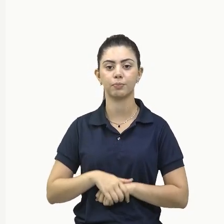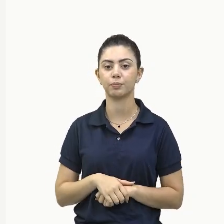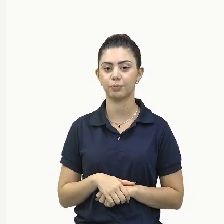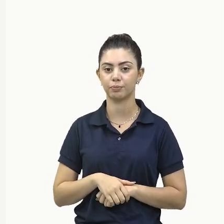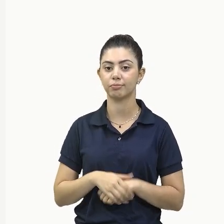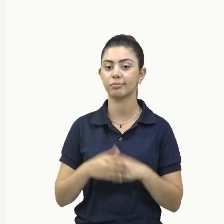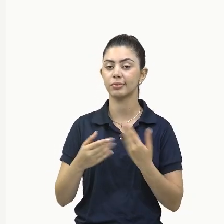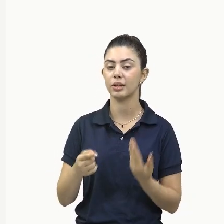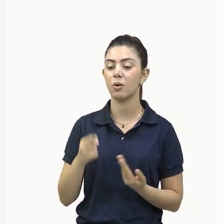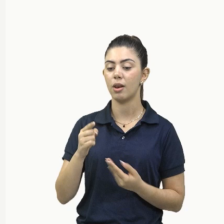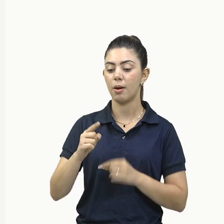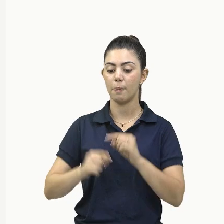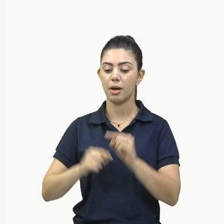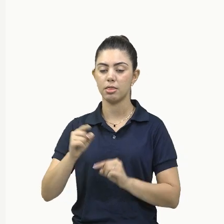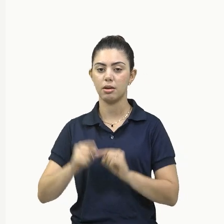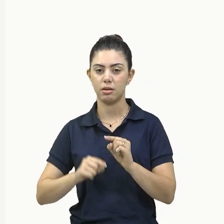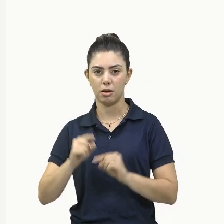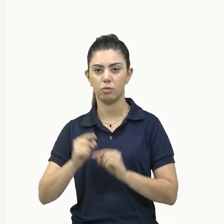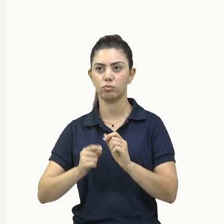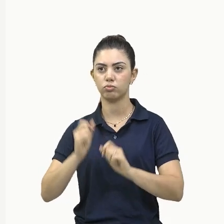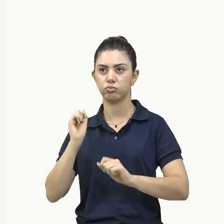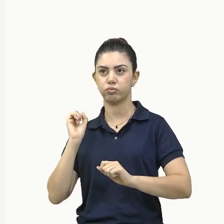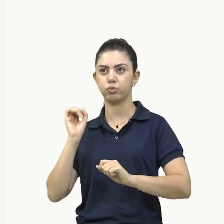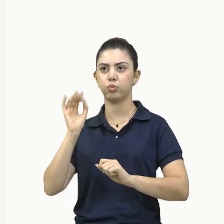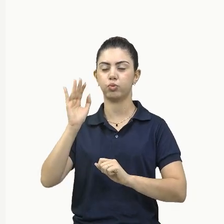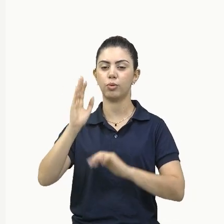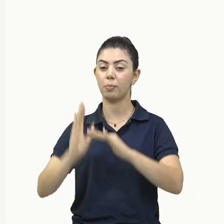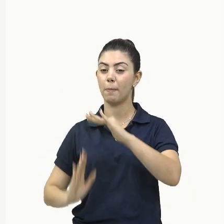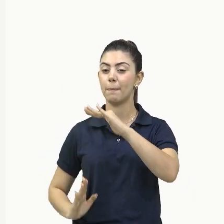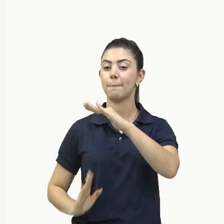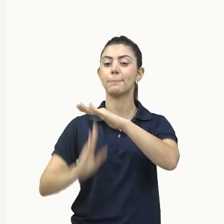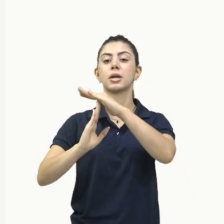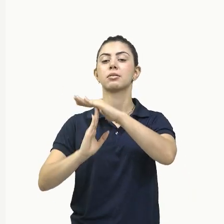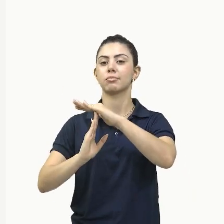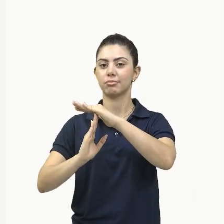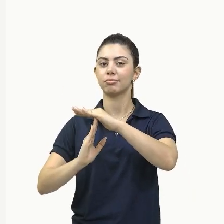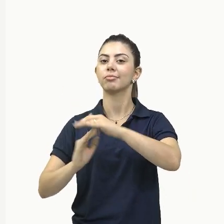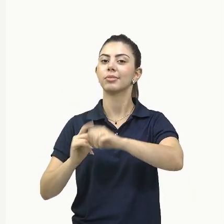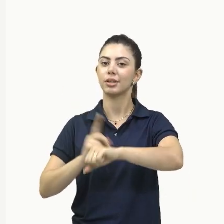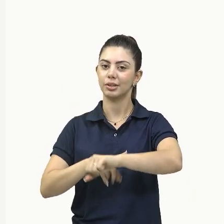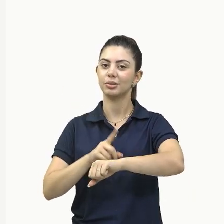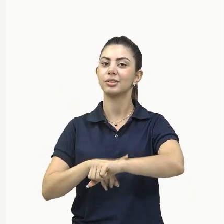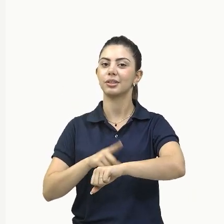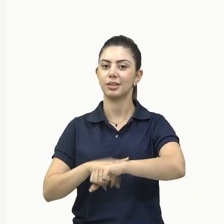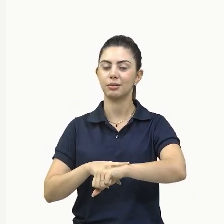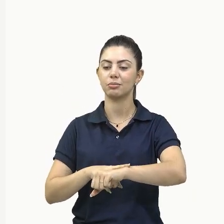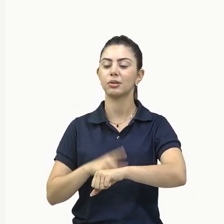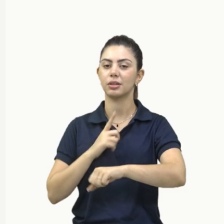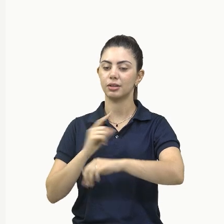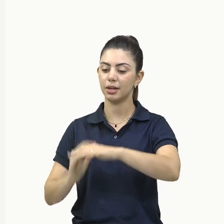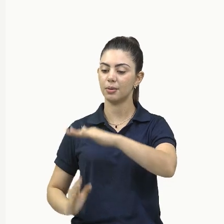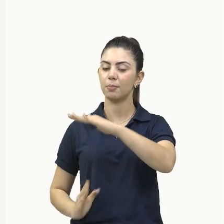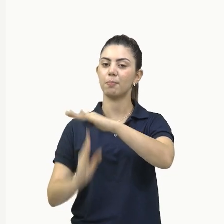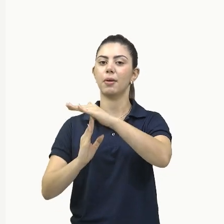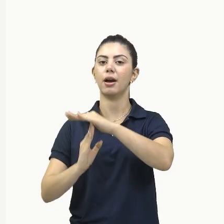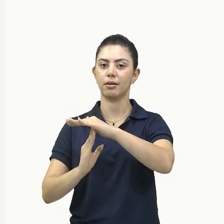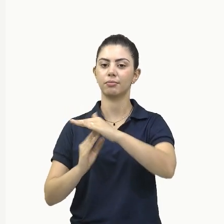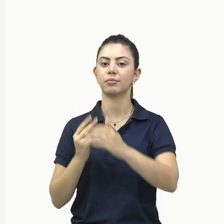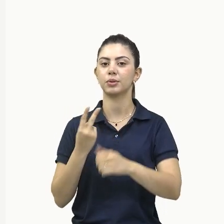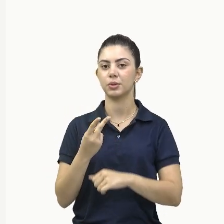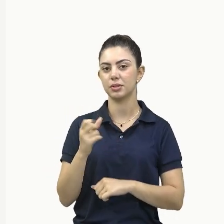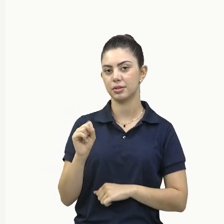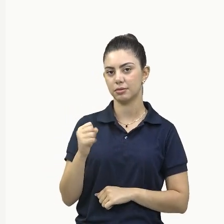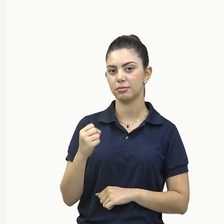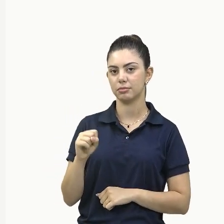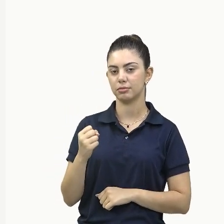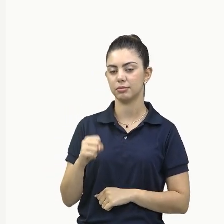Que ele vai levar para atingir o quê? A nossa altura máxima.